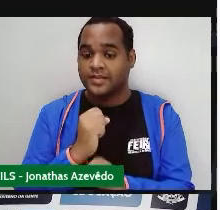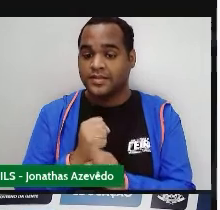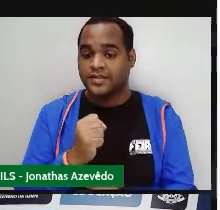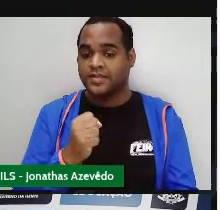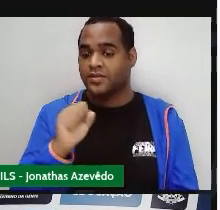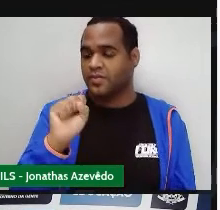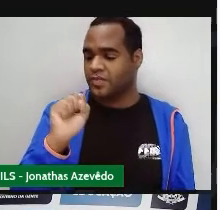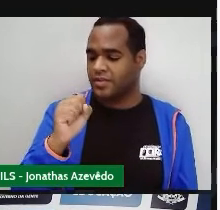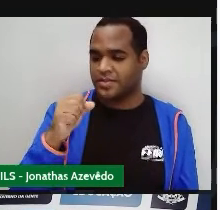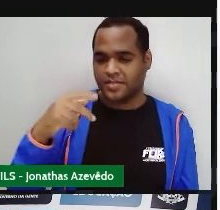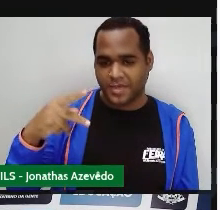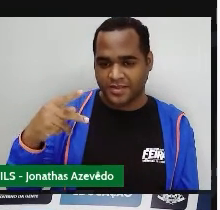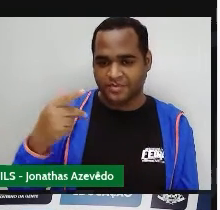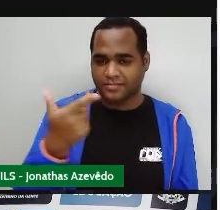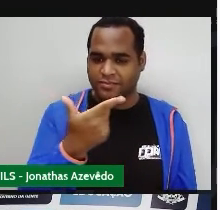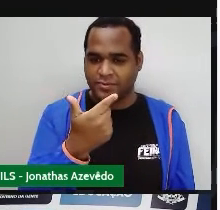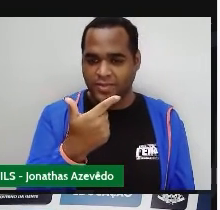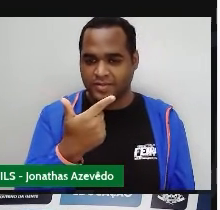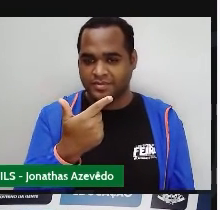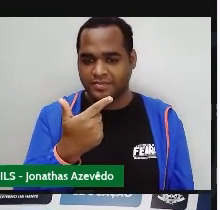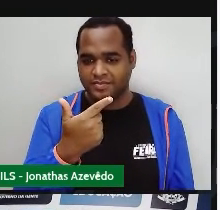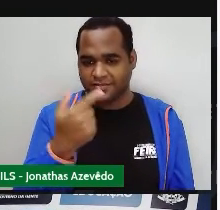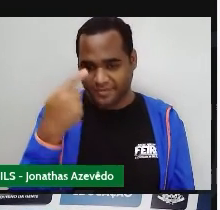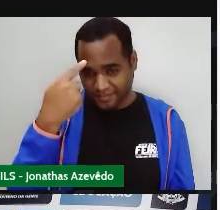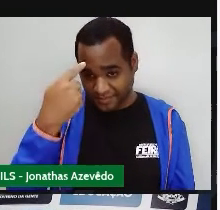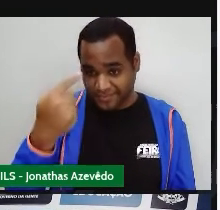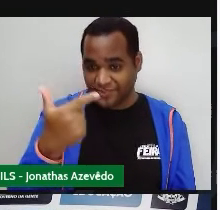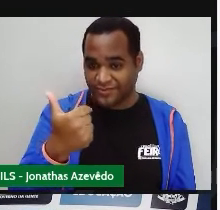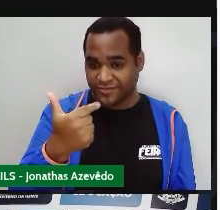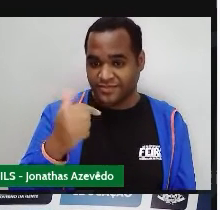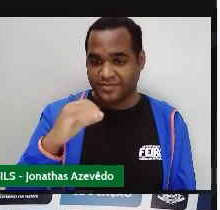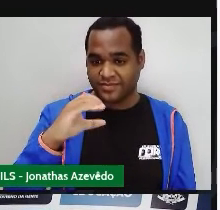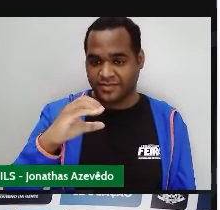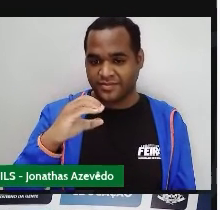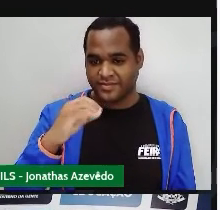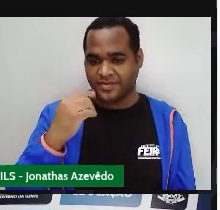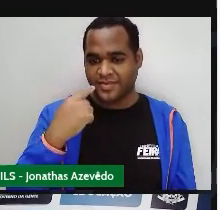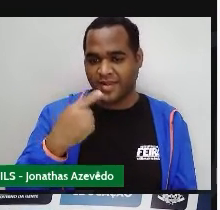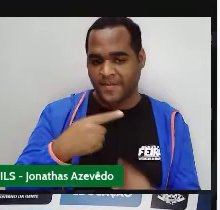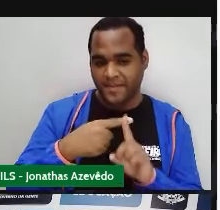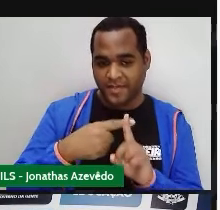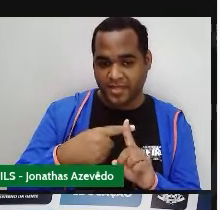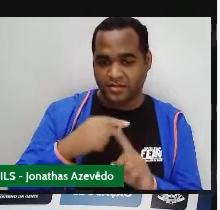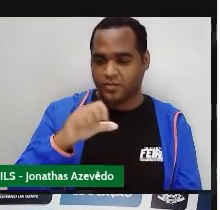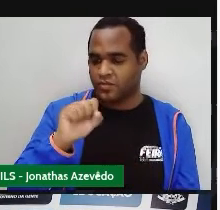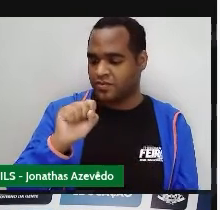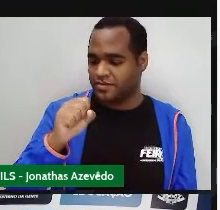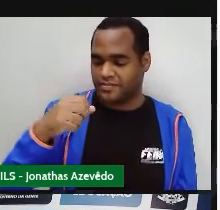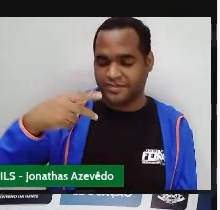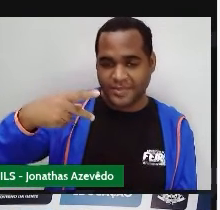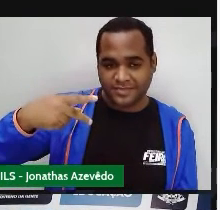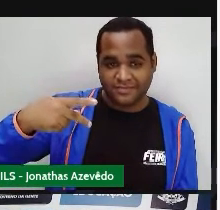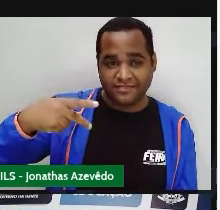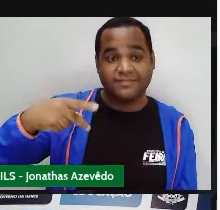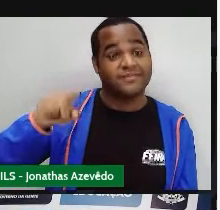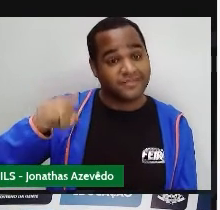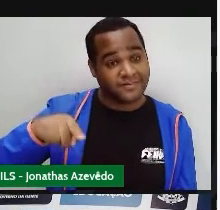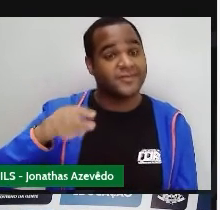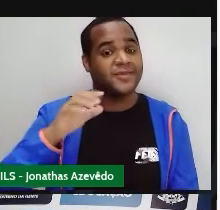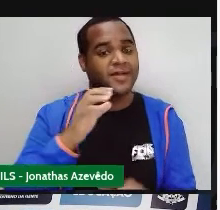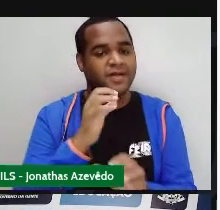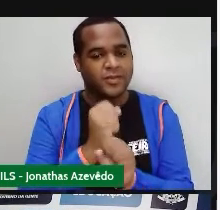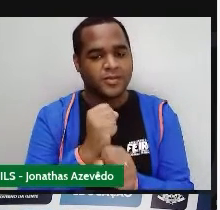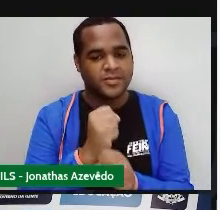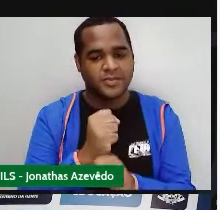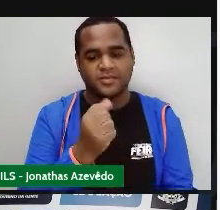8p então 12C 12C mais 8p vai ser